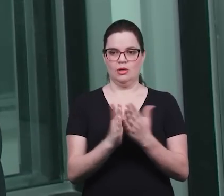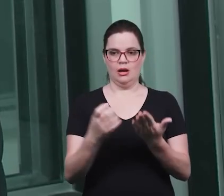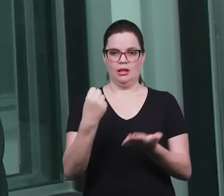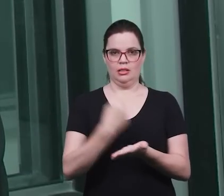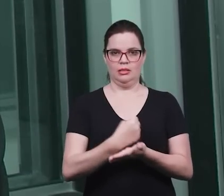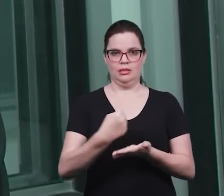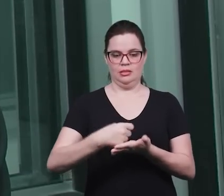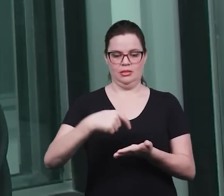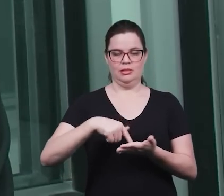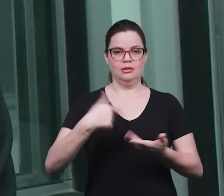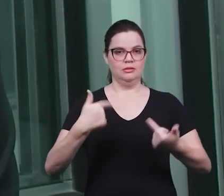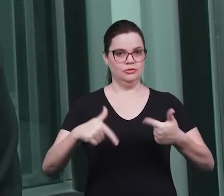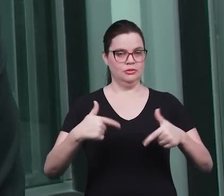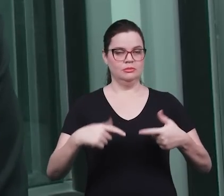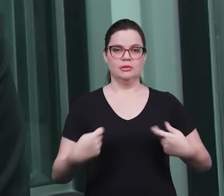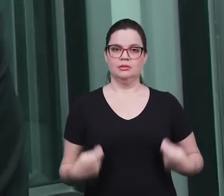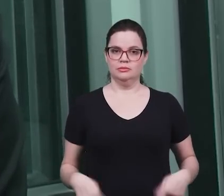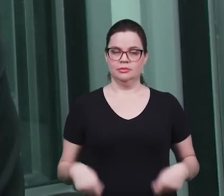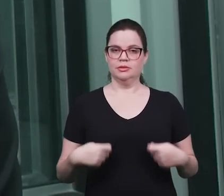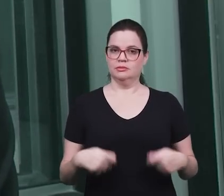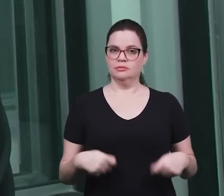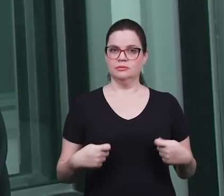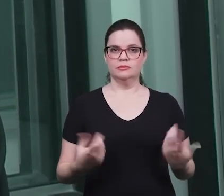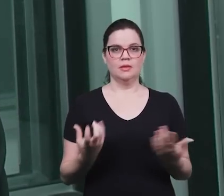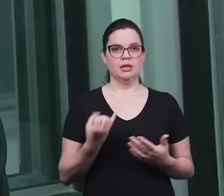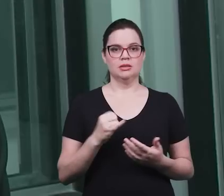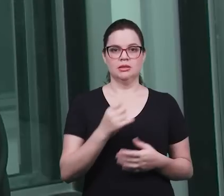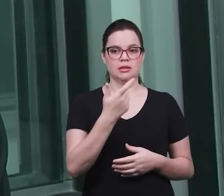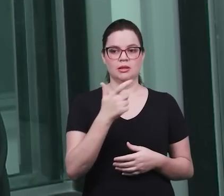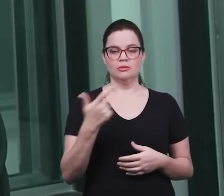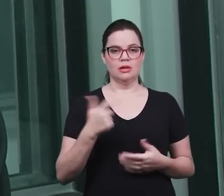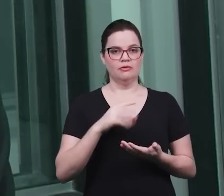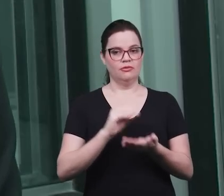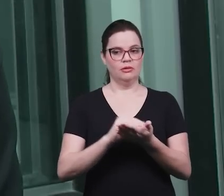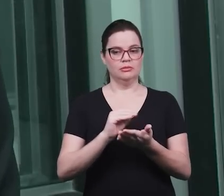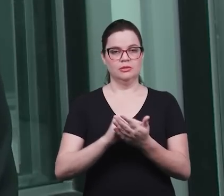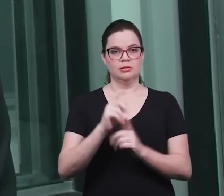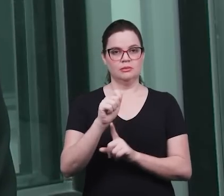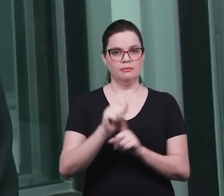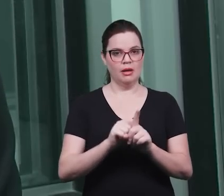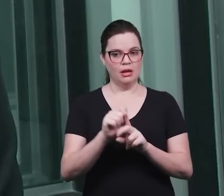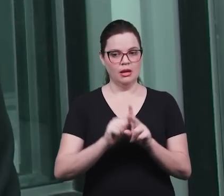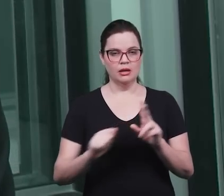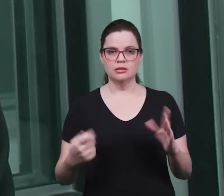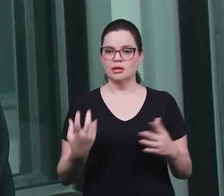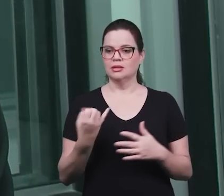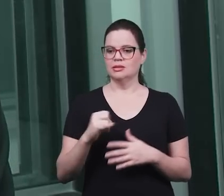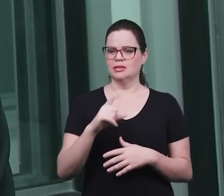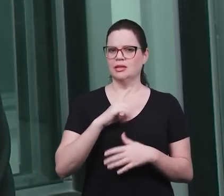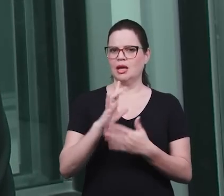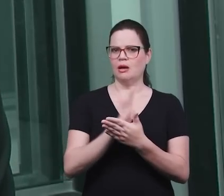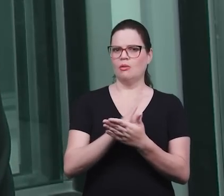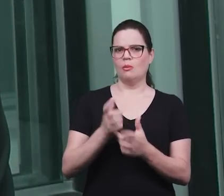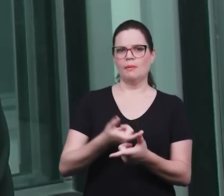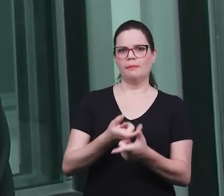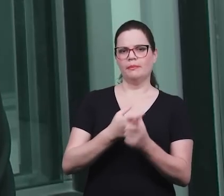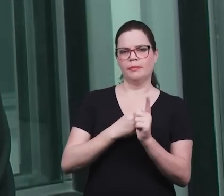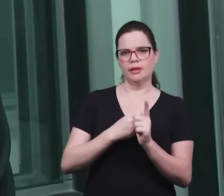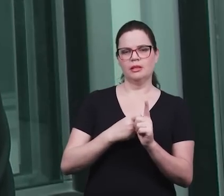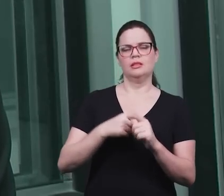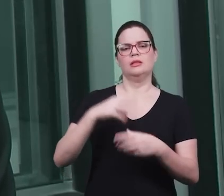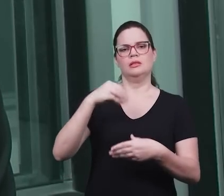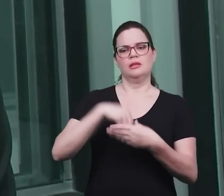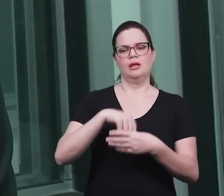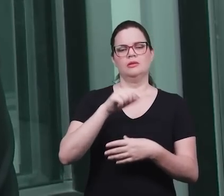de trabalho, se não está pulando nenhum mês, se tem alguma pendência no CNIS.